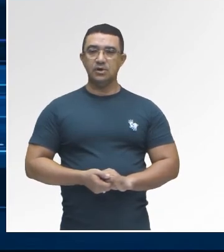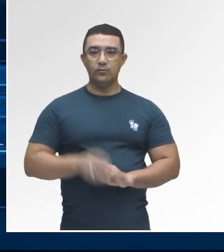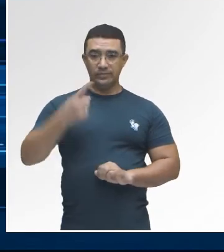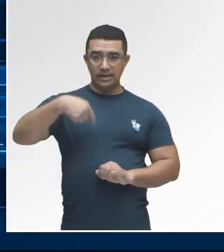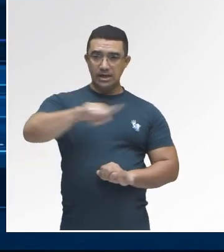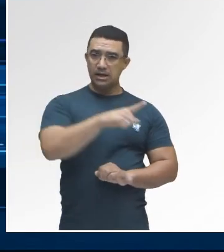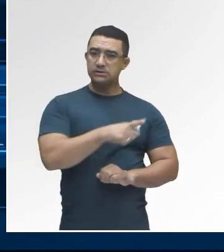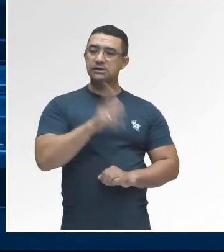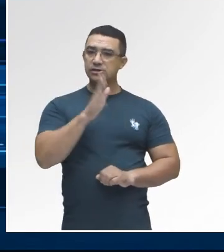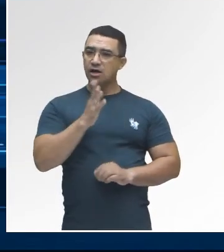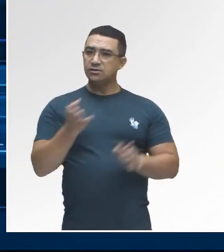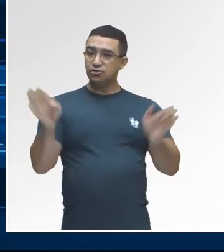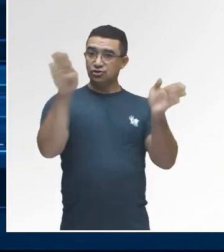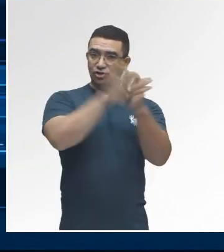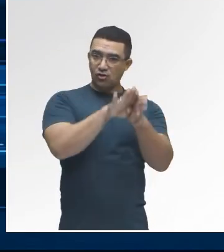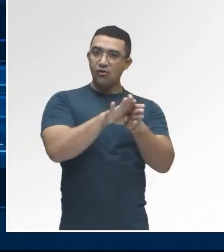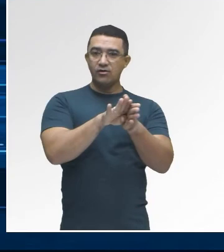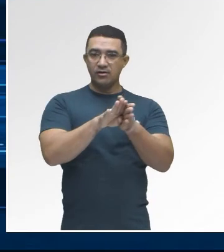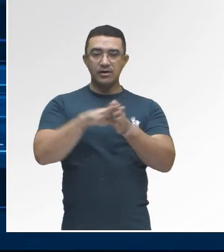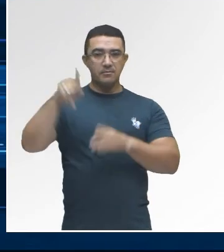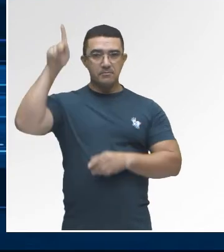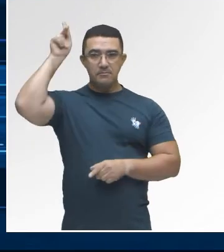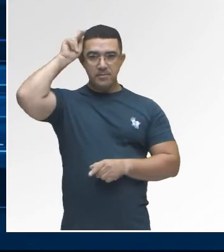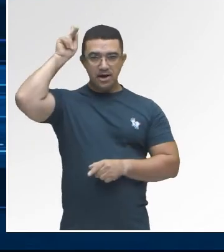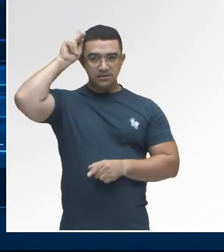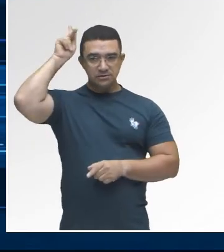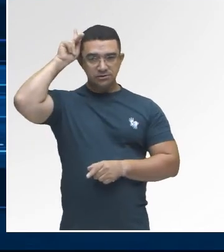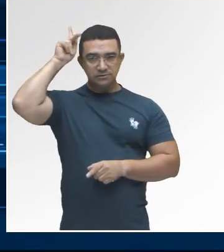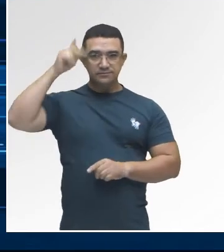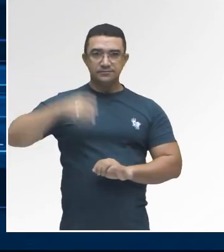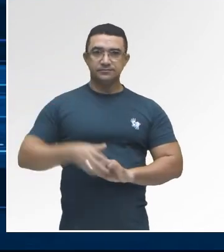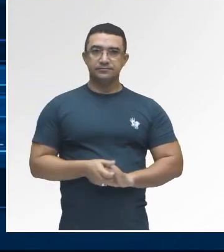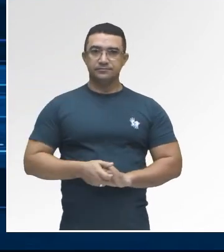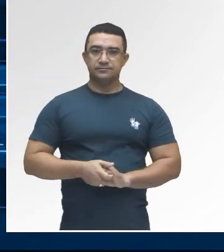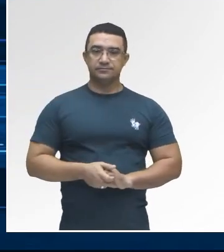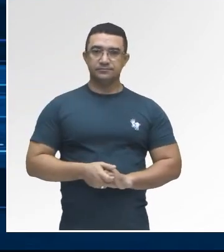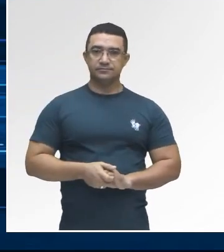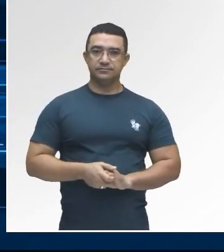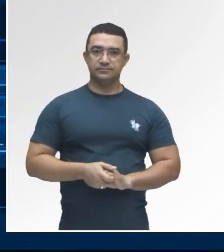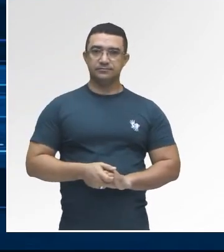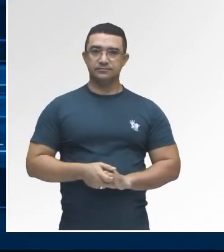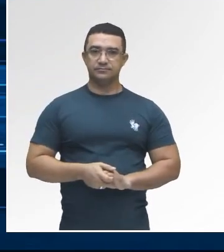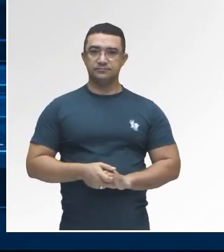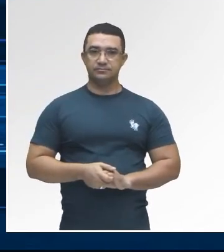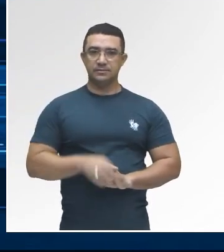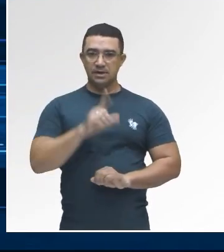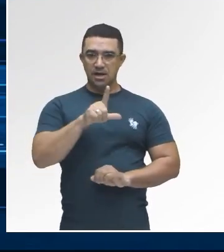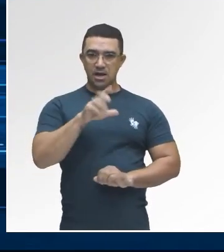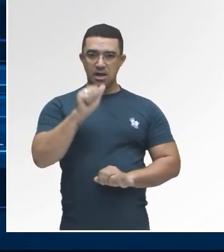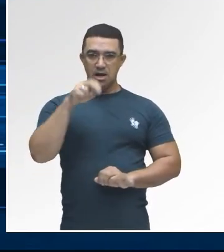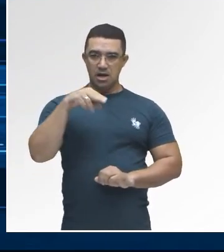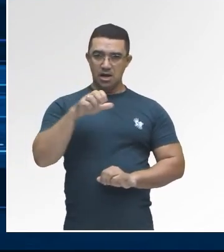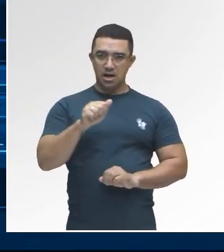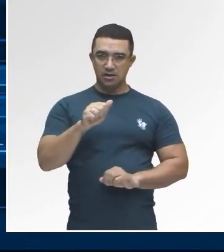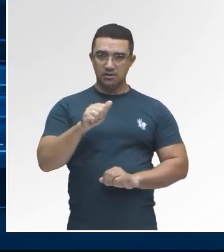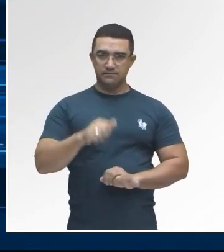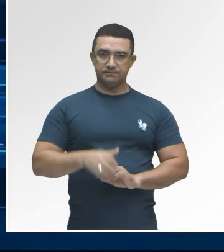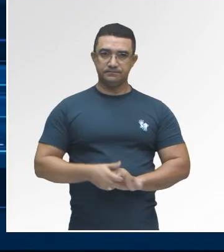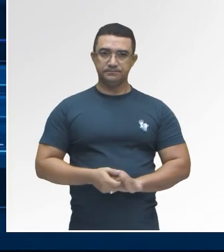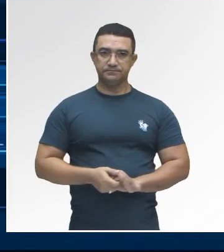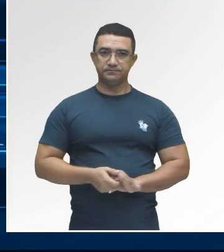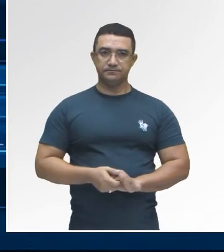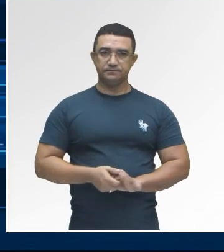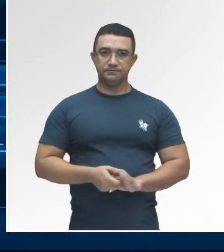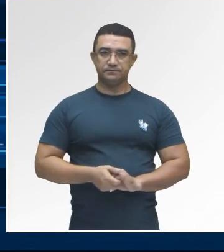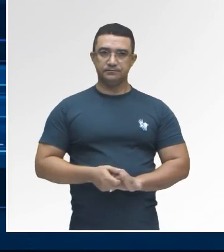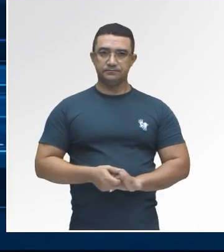de chegar em Parintins. Na segunda frase, eu tenho Lana, eu tenho o verbo to launch, ok? Vamos lá. Lana é